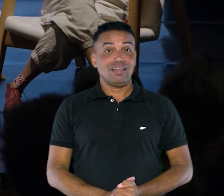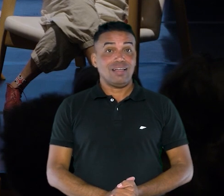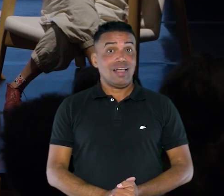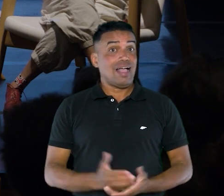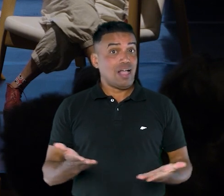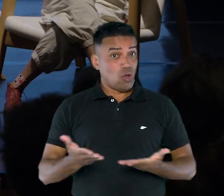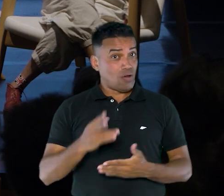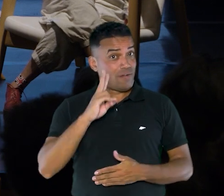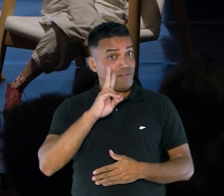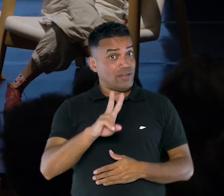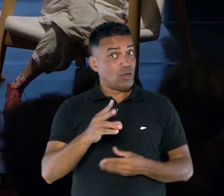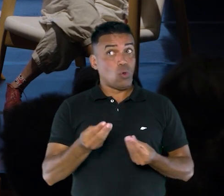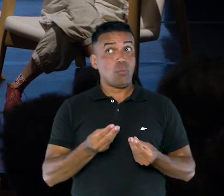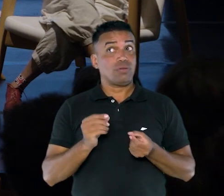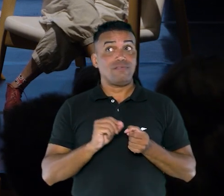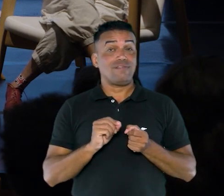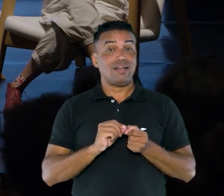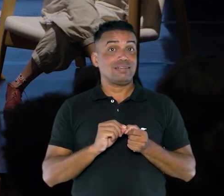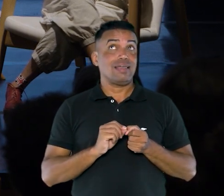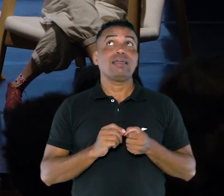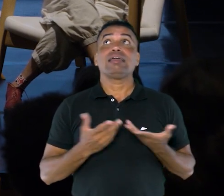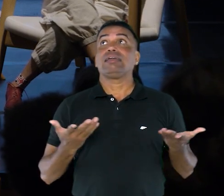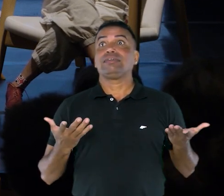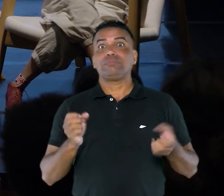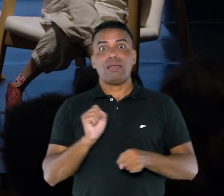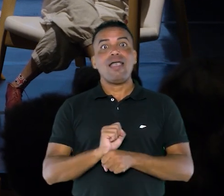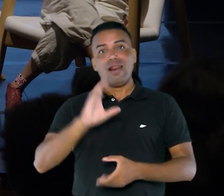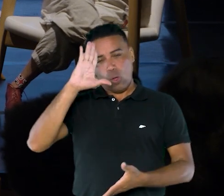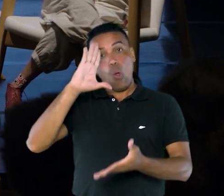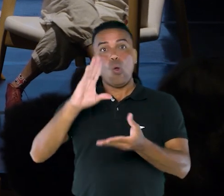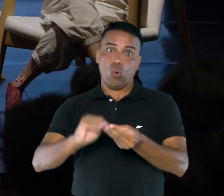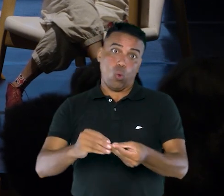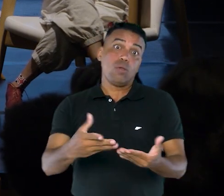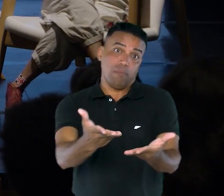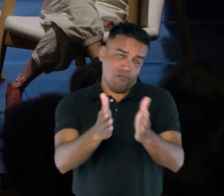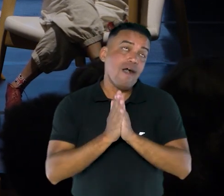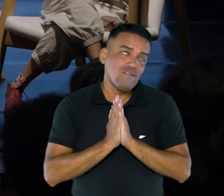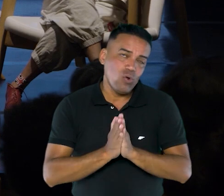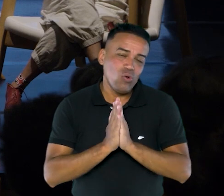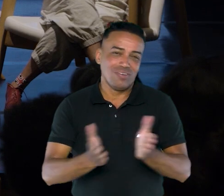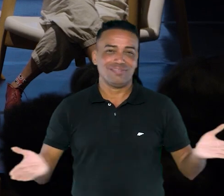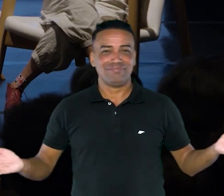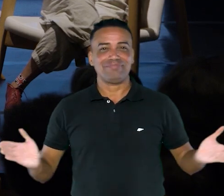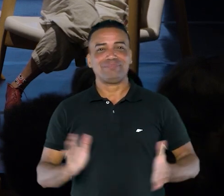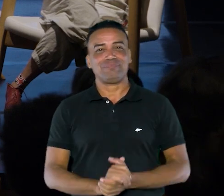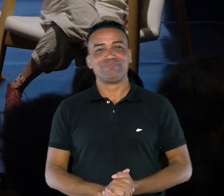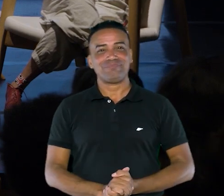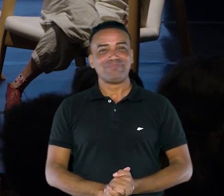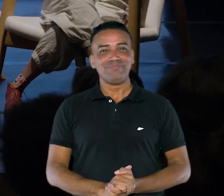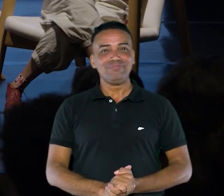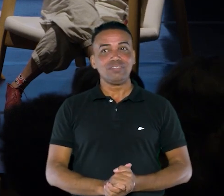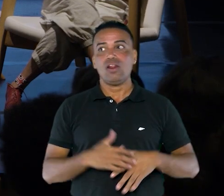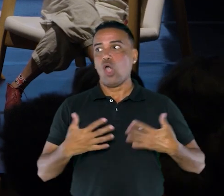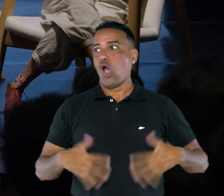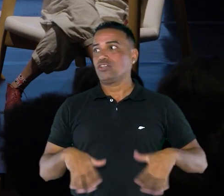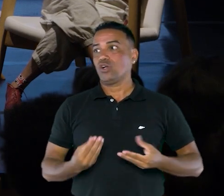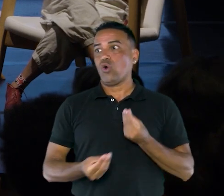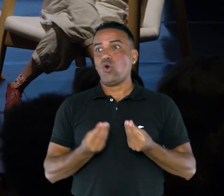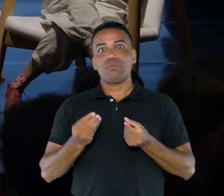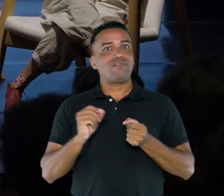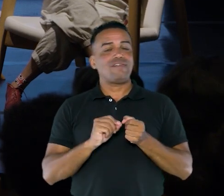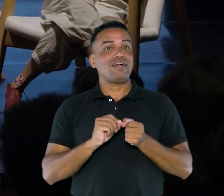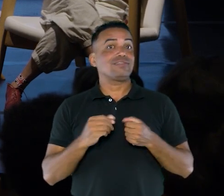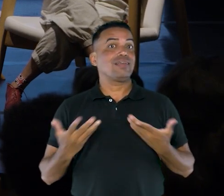Mas agora que você ia dizer como é que a gente vai fazer isso? Não, peraí, Conclui, né? Não, Maria, pelo desculpa. amor de Deus. Fala aí como é que a gente vai